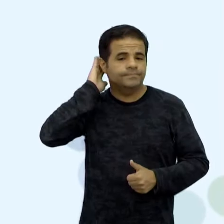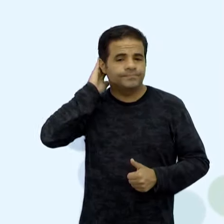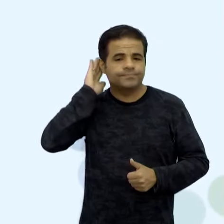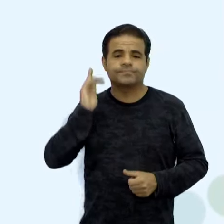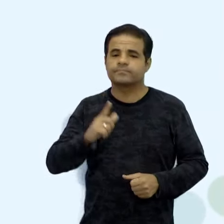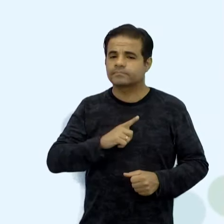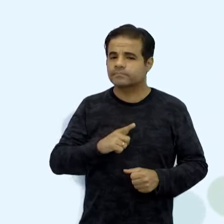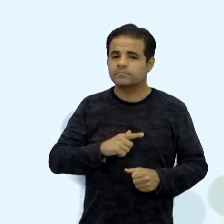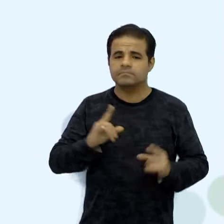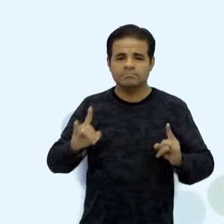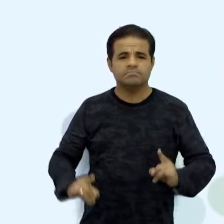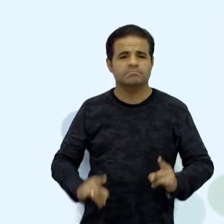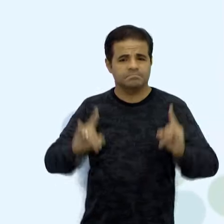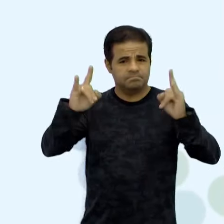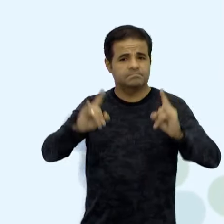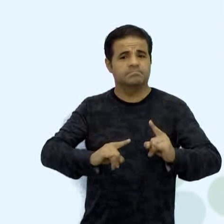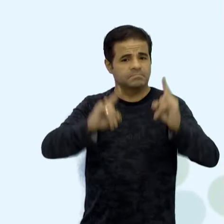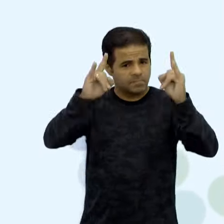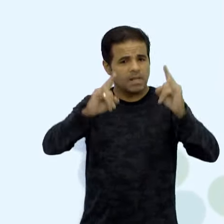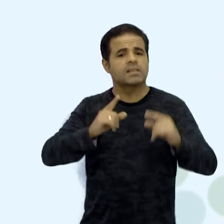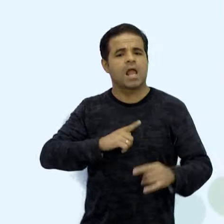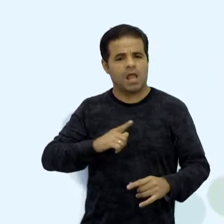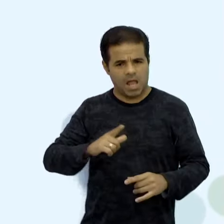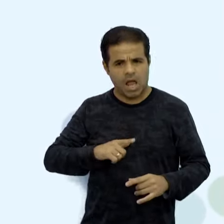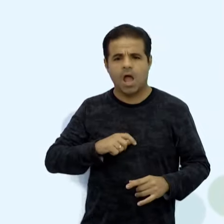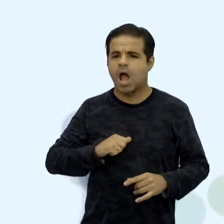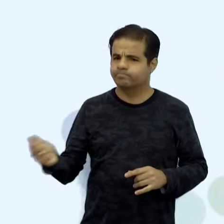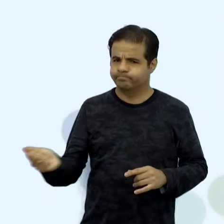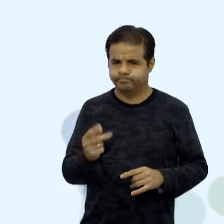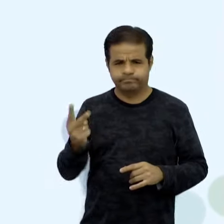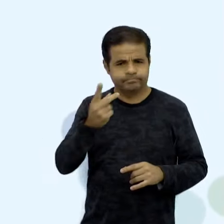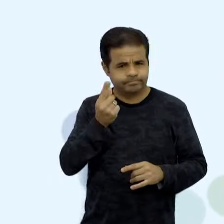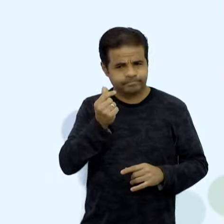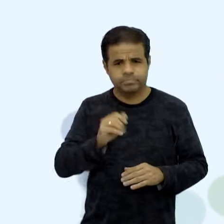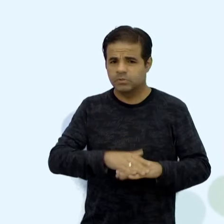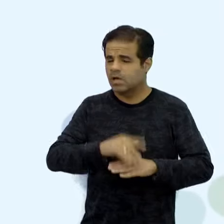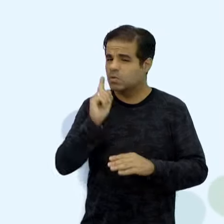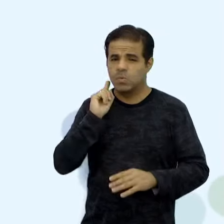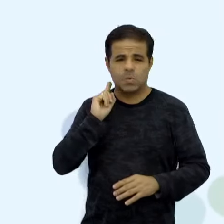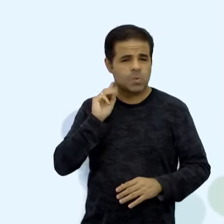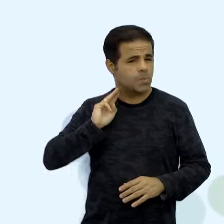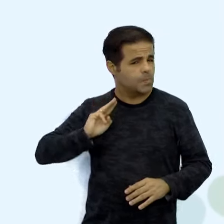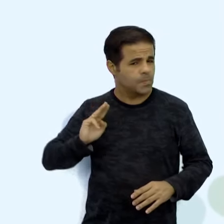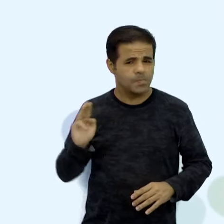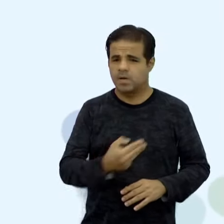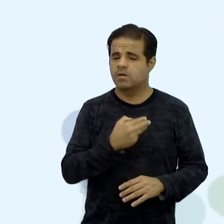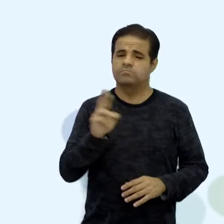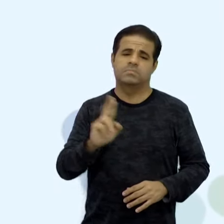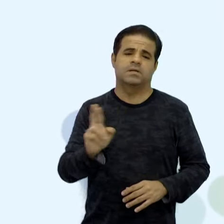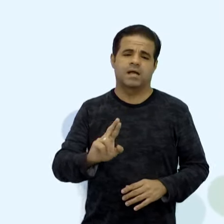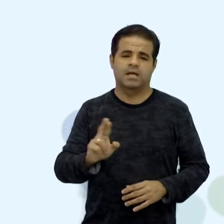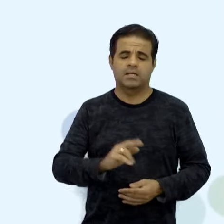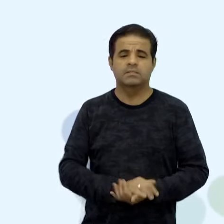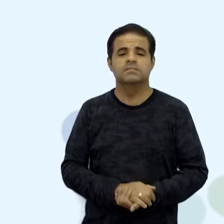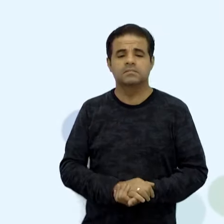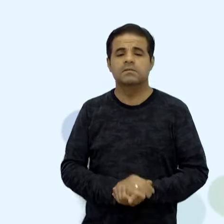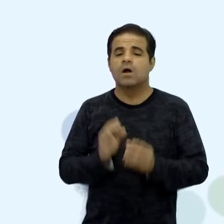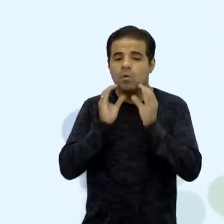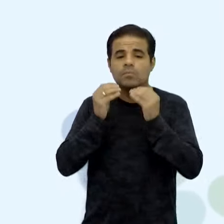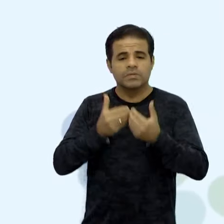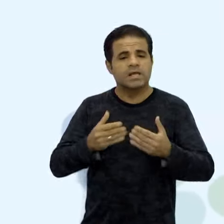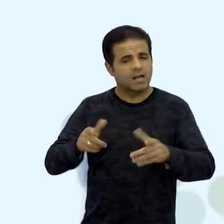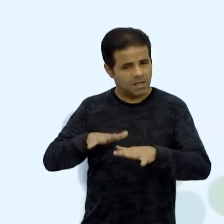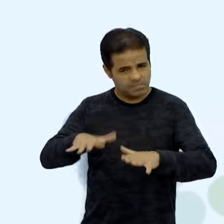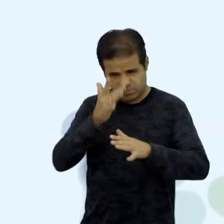paraense, que conta com apartamentos que atingem o valor de mais de R$1 milhão. A